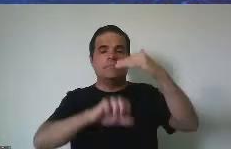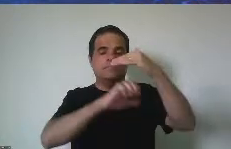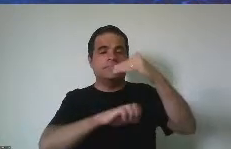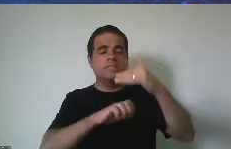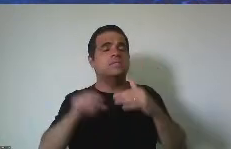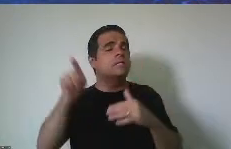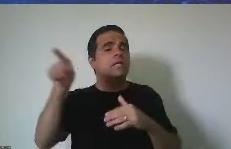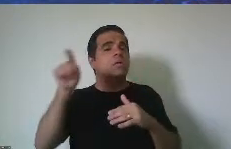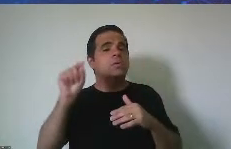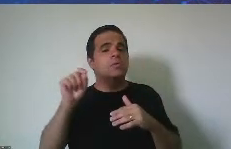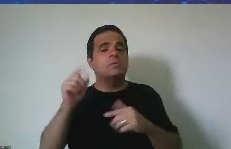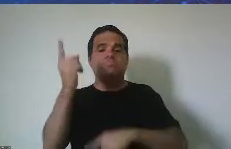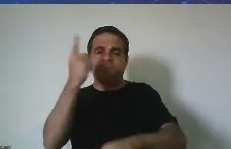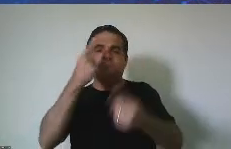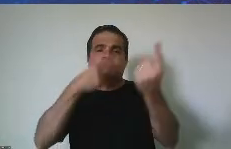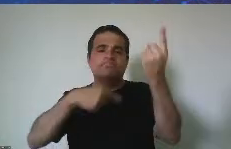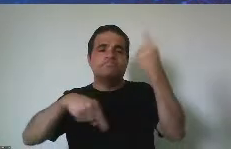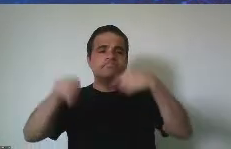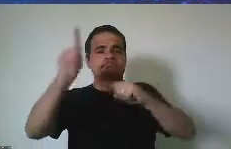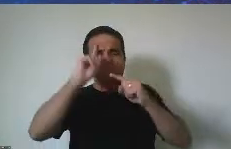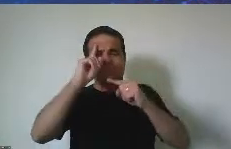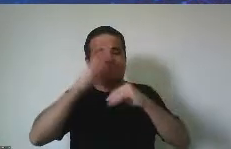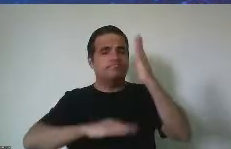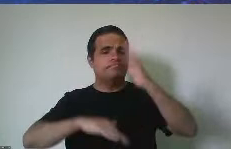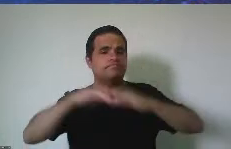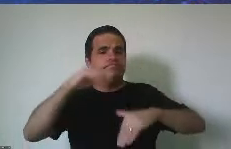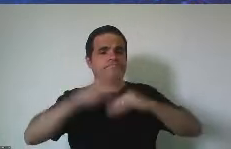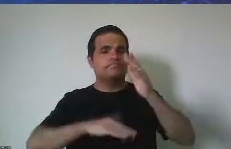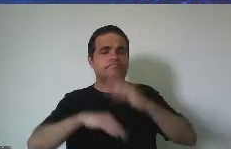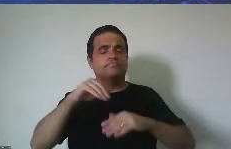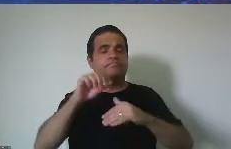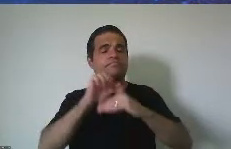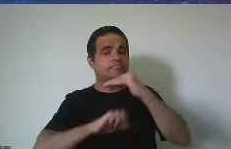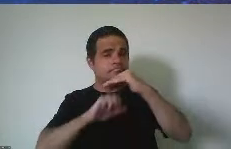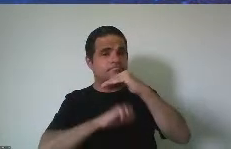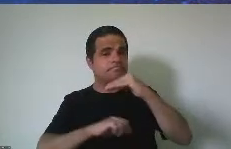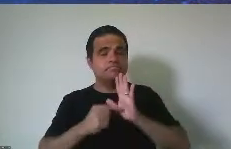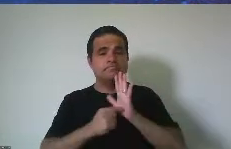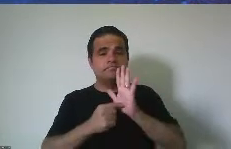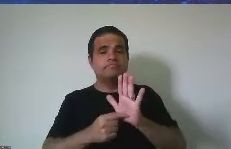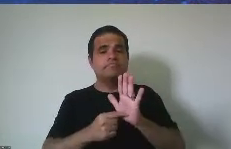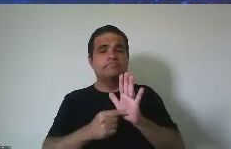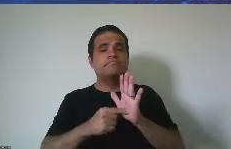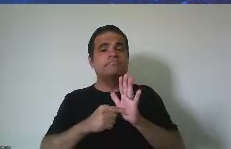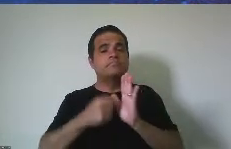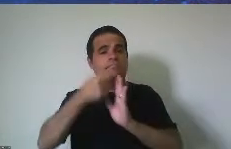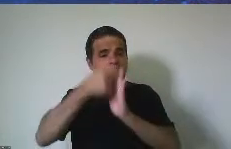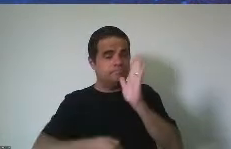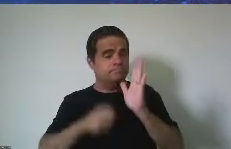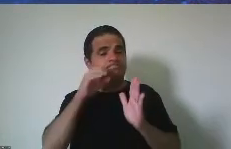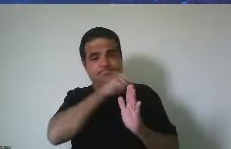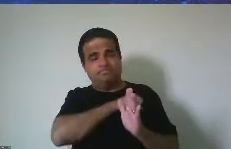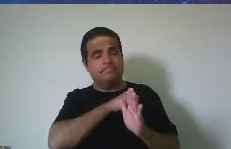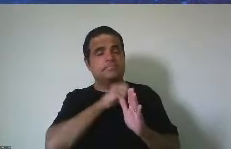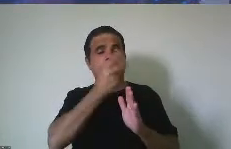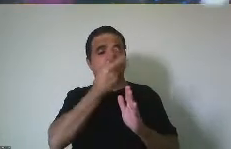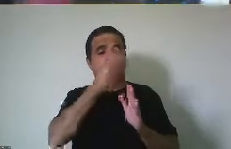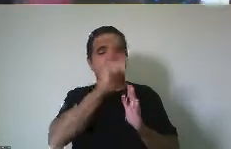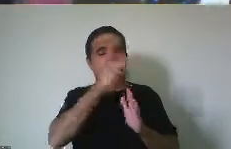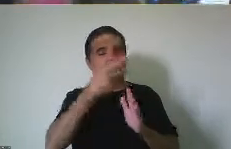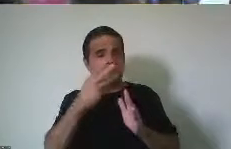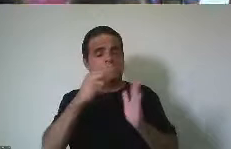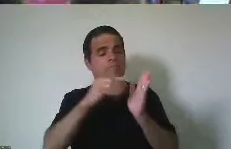traz a evolução dos ingressos da companhia também representado pela rap receita não há permitida entre 2013 e 2003